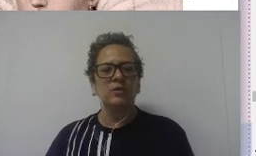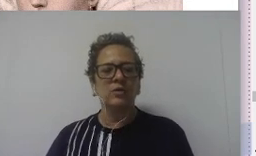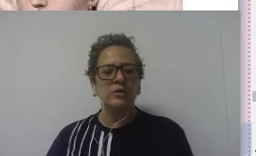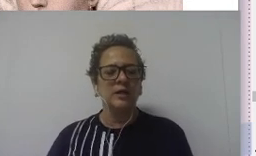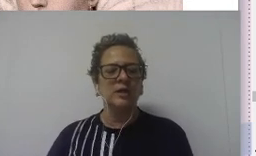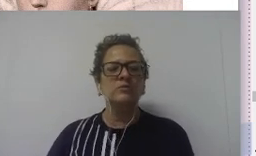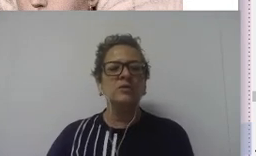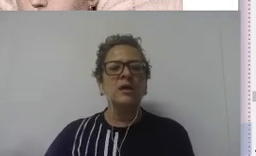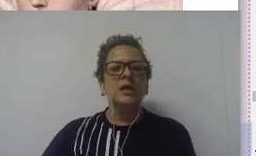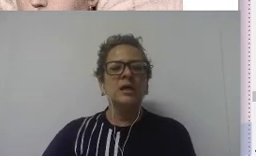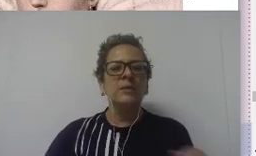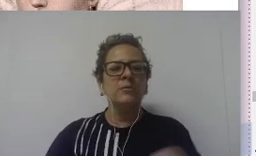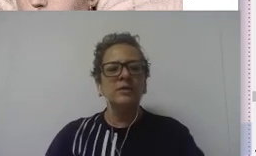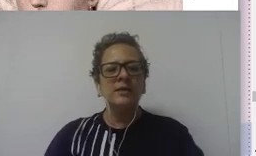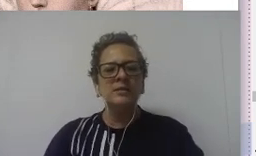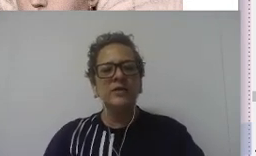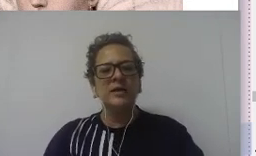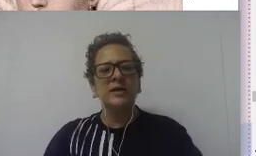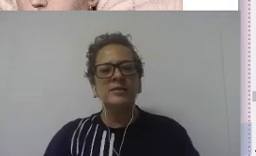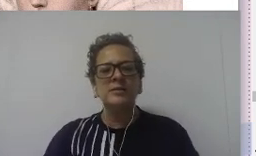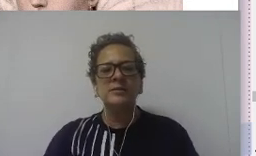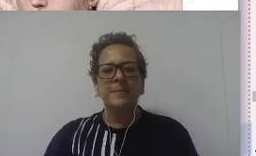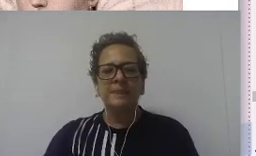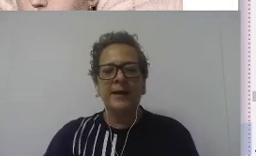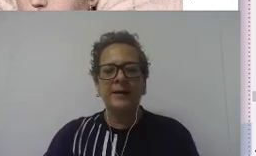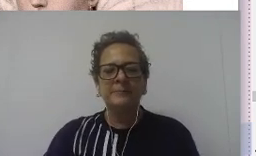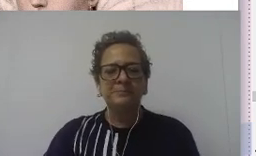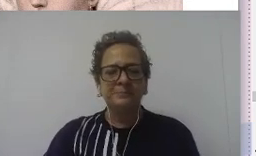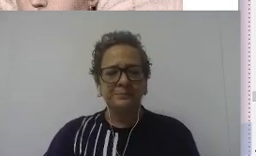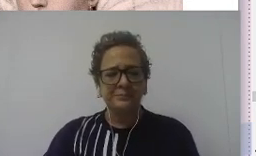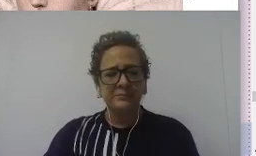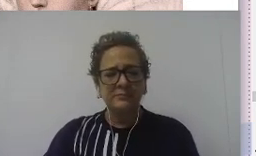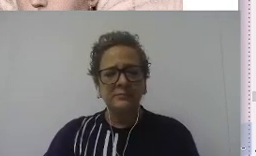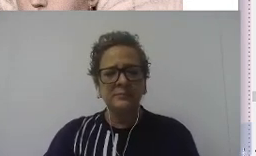figurinos coloridos e muitas vezes, né?